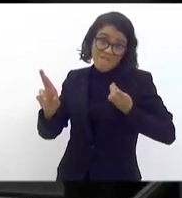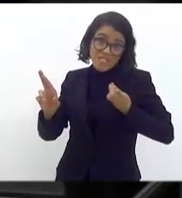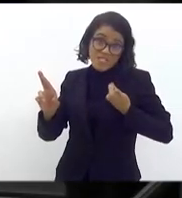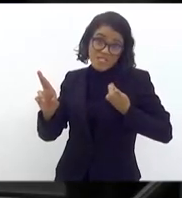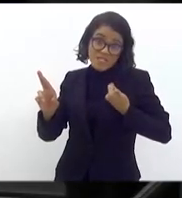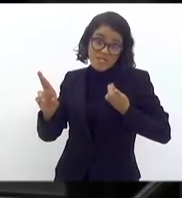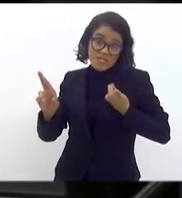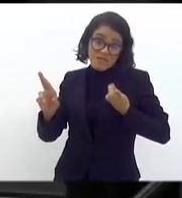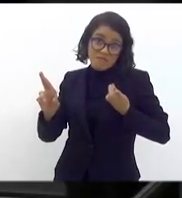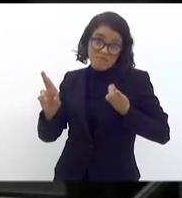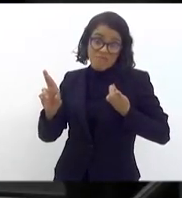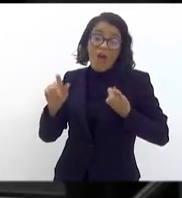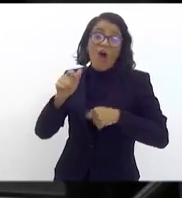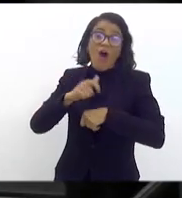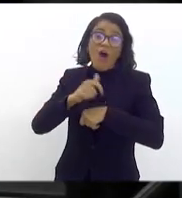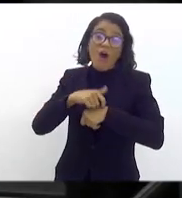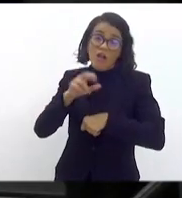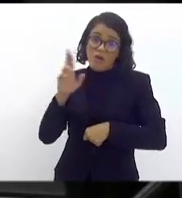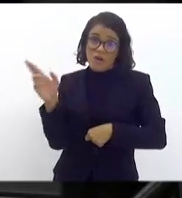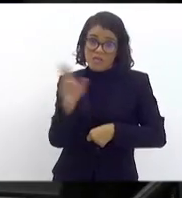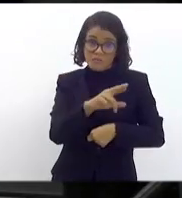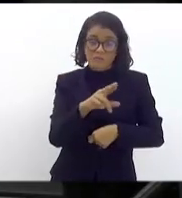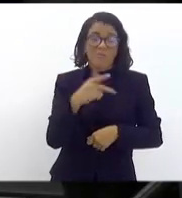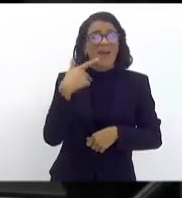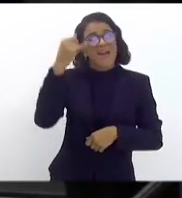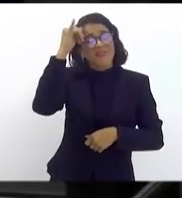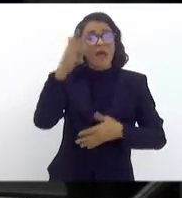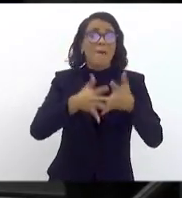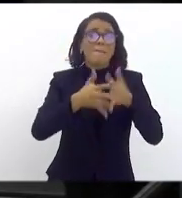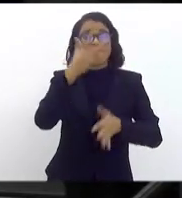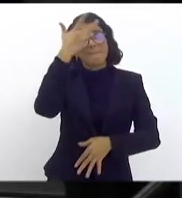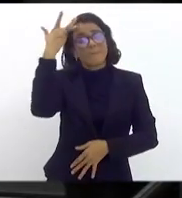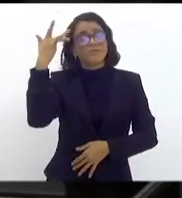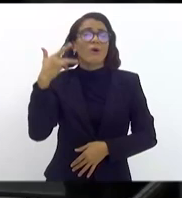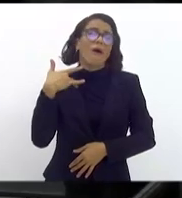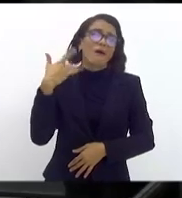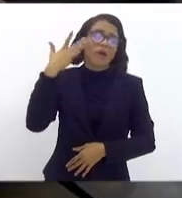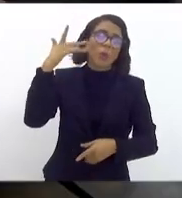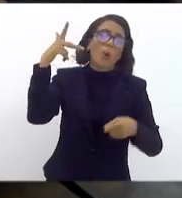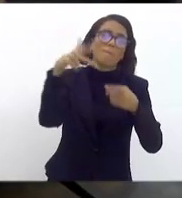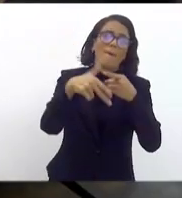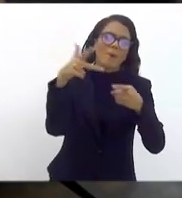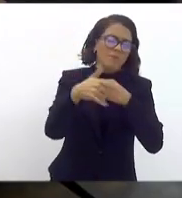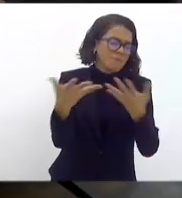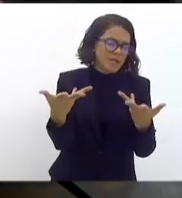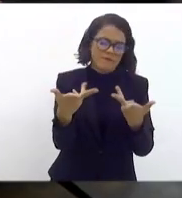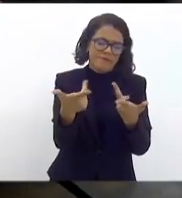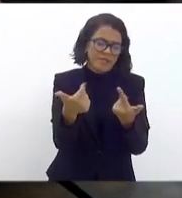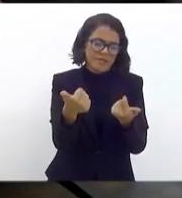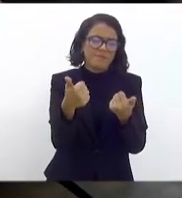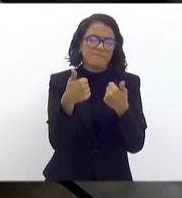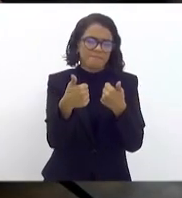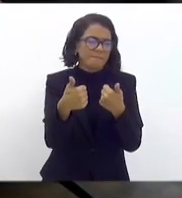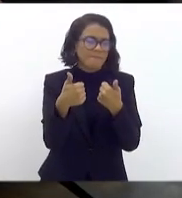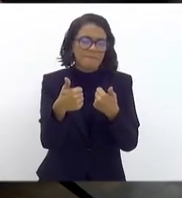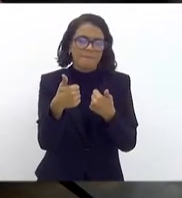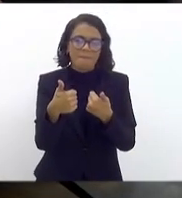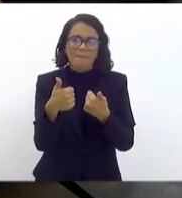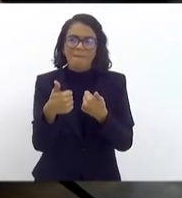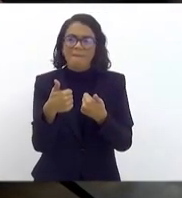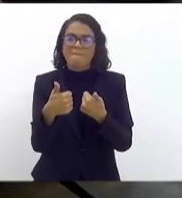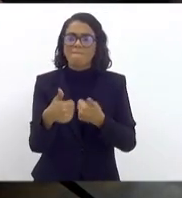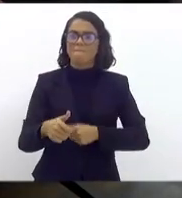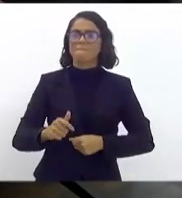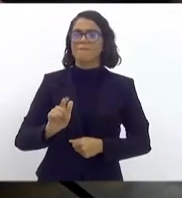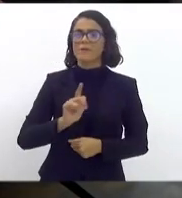pode responder, só para não... Pode responder. Não causar alguém achar que eu estou querendo... Não, maravilha. Obrigado. Então, vamos lá, a gente